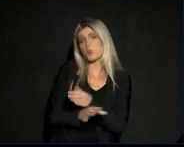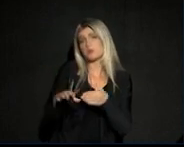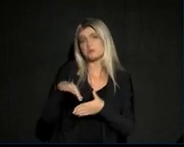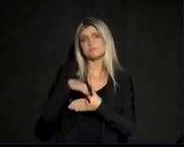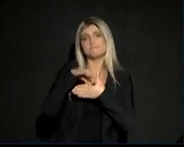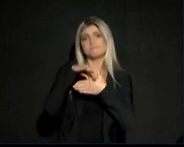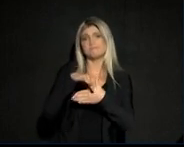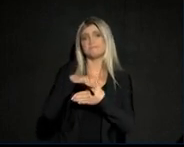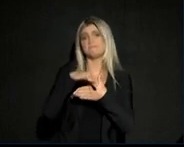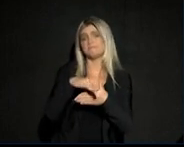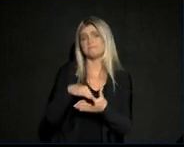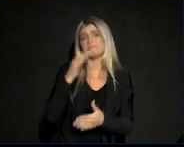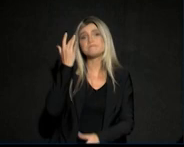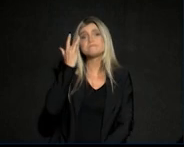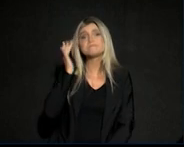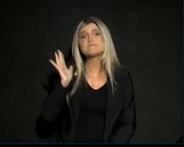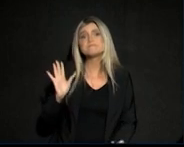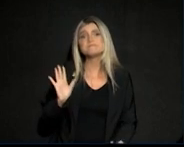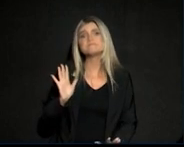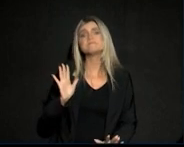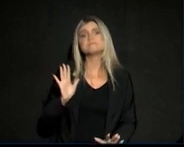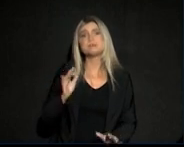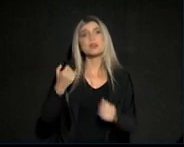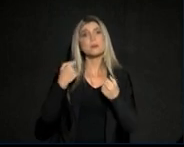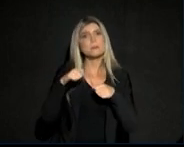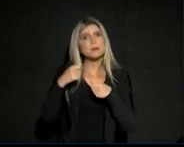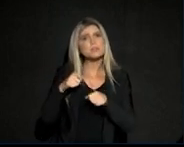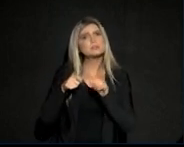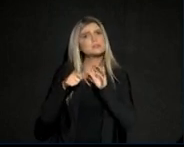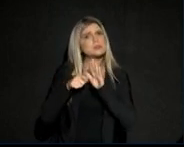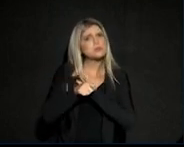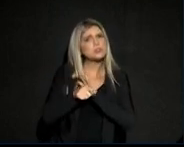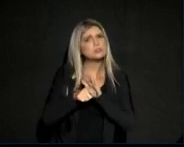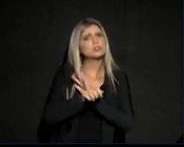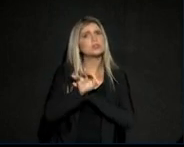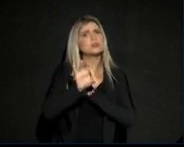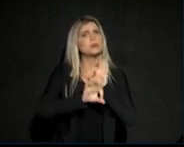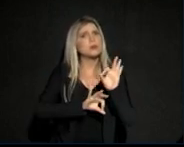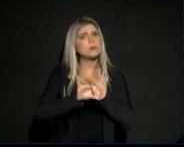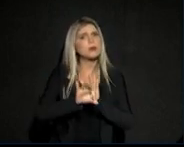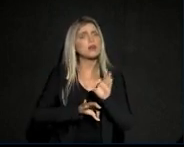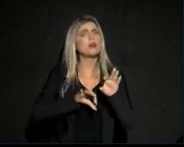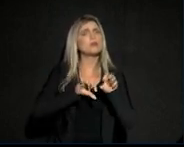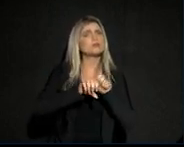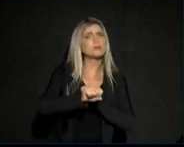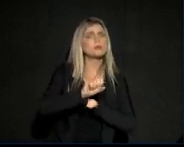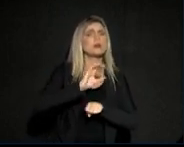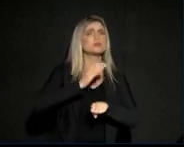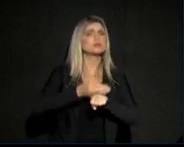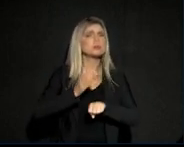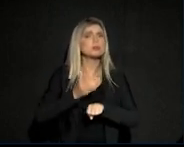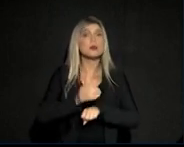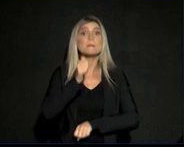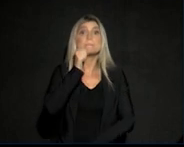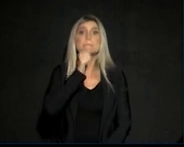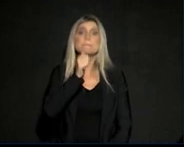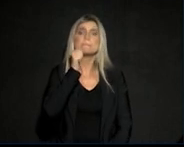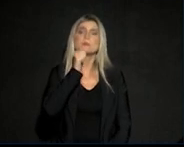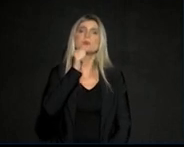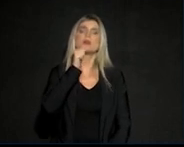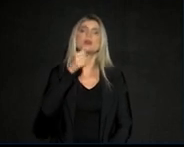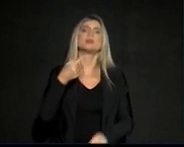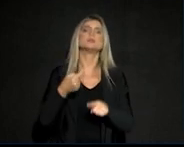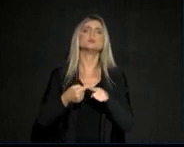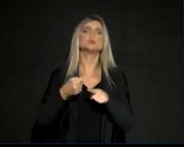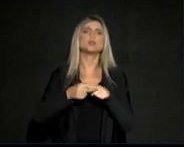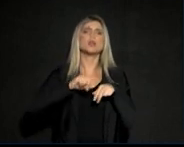quantas estão Preparadas acho que a gente tem que investir no pai pe line porque a complementariedade de força EA